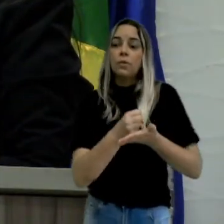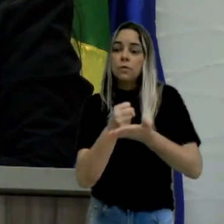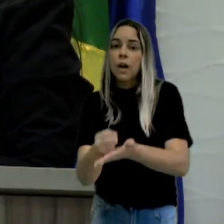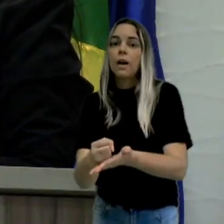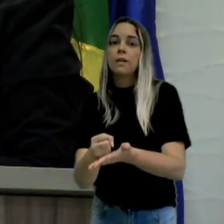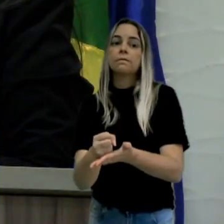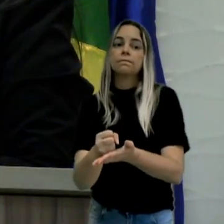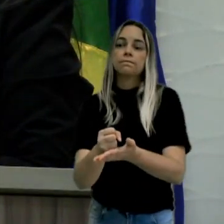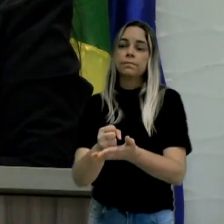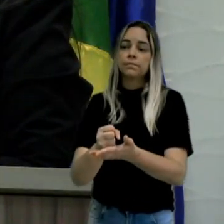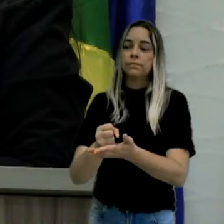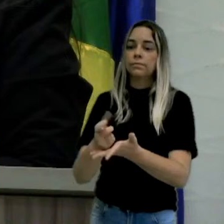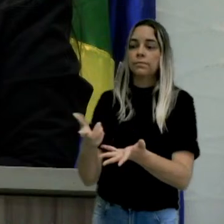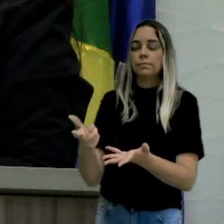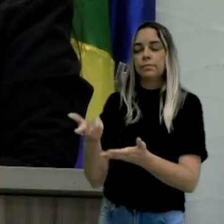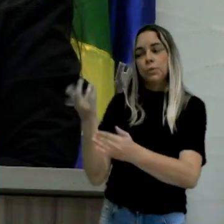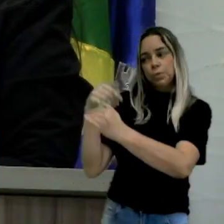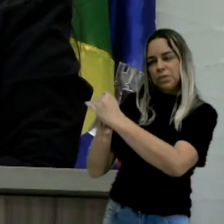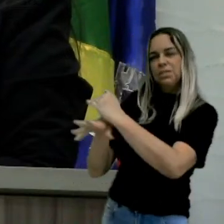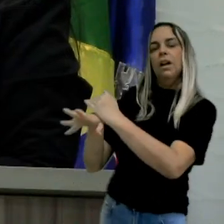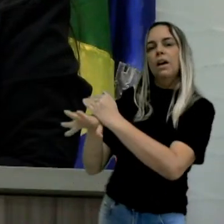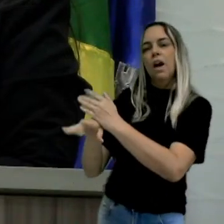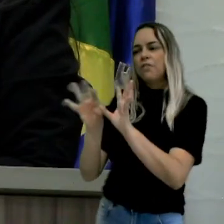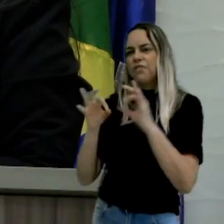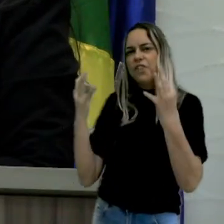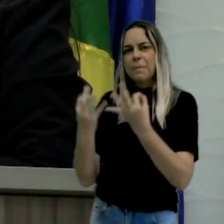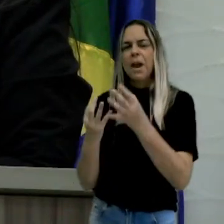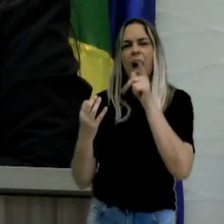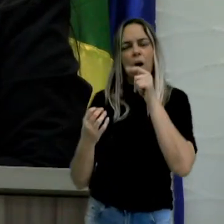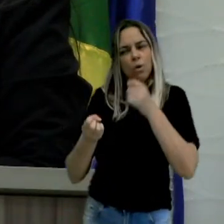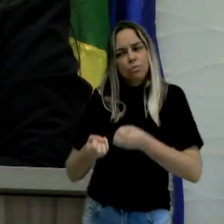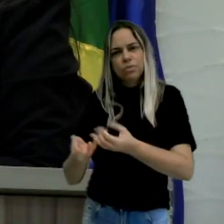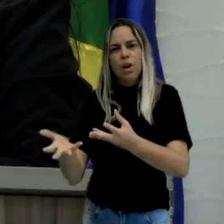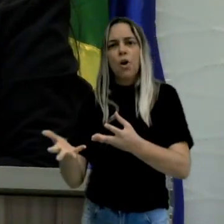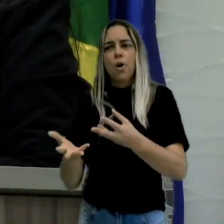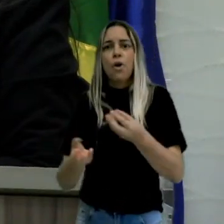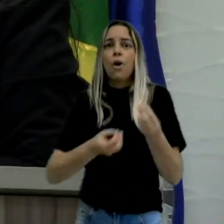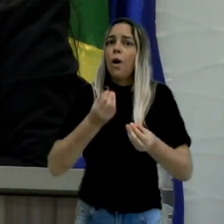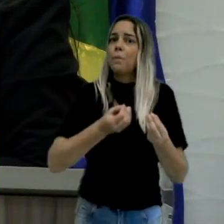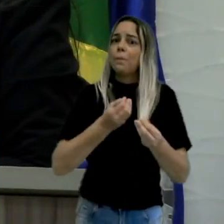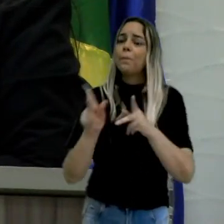cisternas de água potável para as famílias, como seria desse povo?